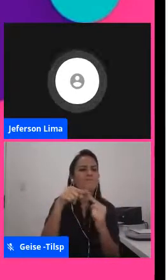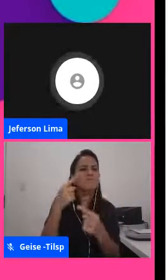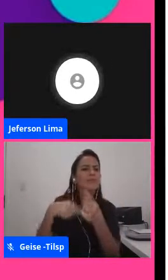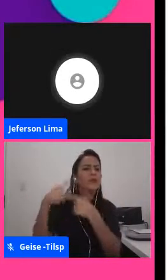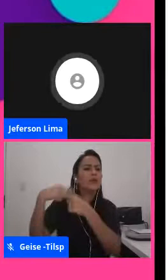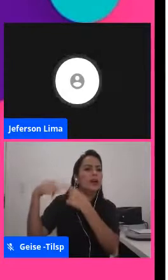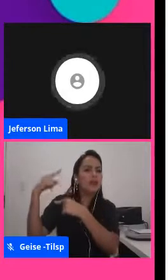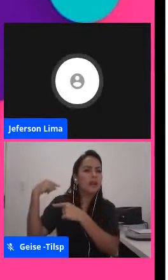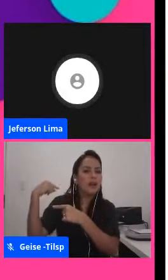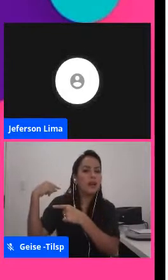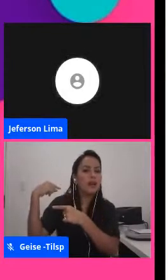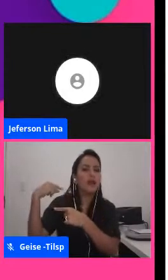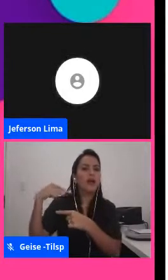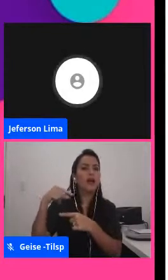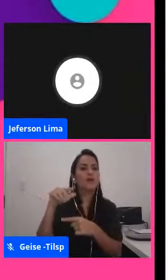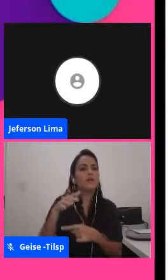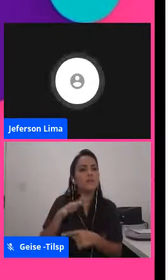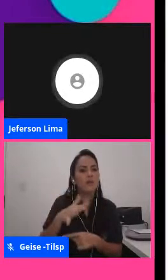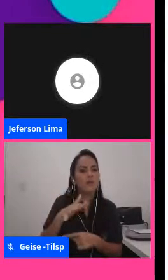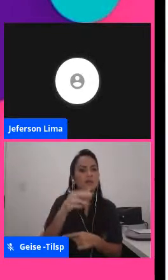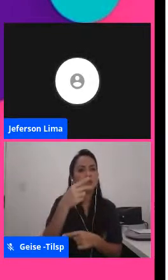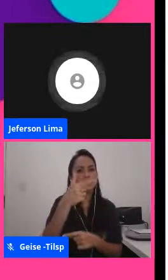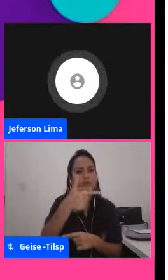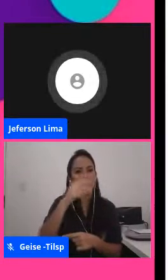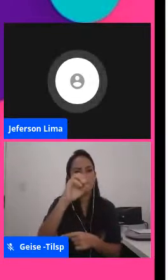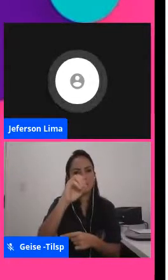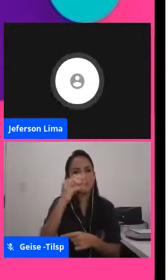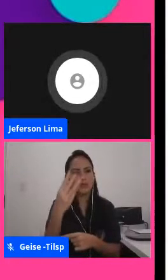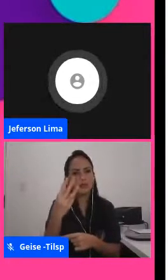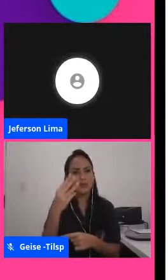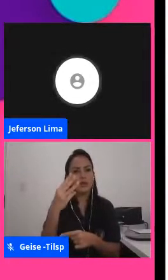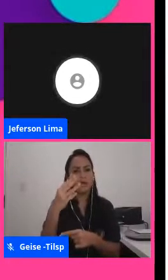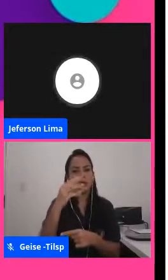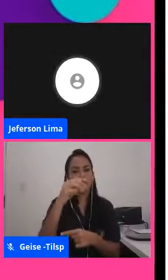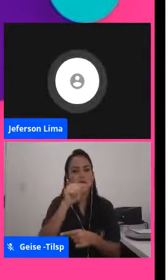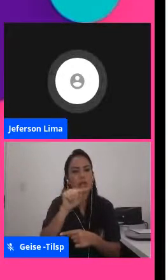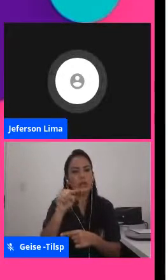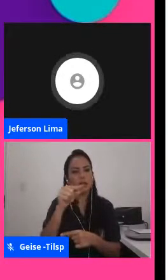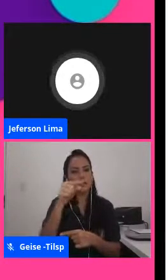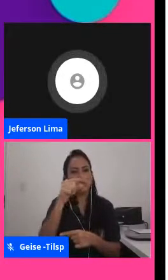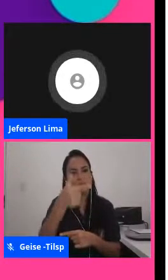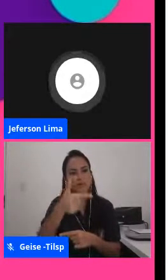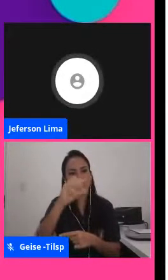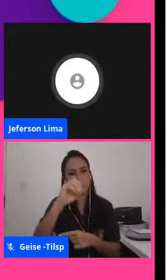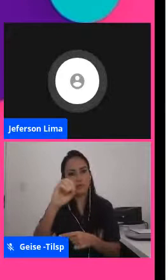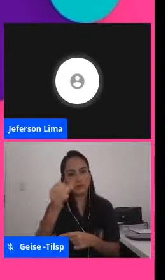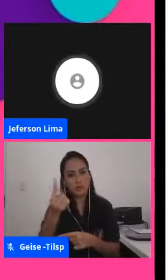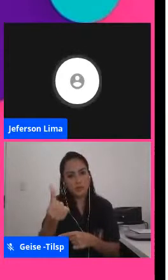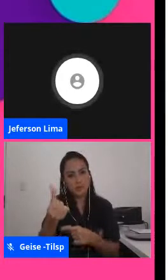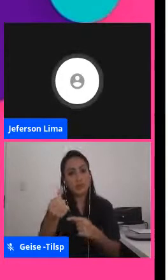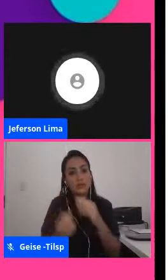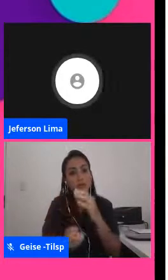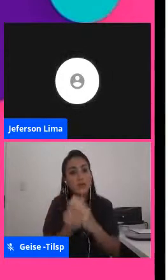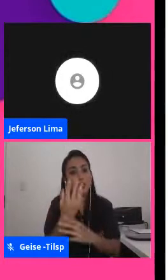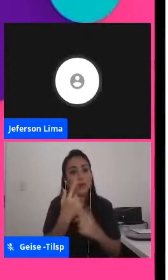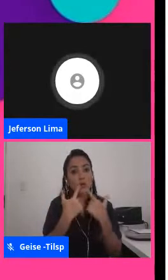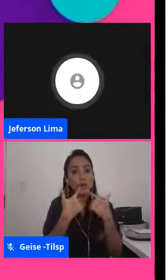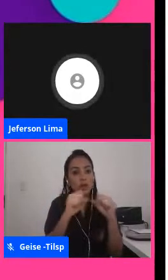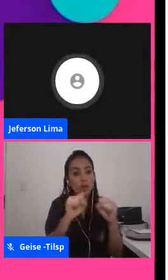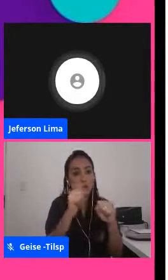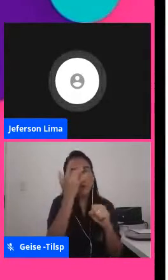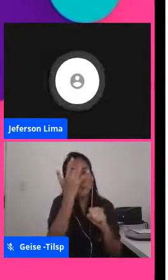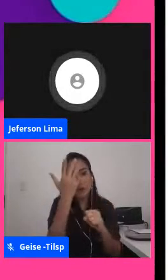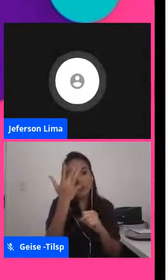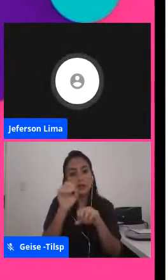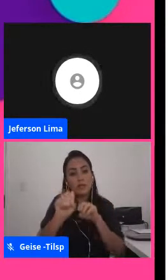O MIT, lá por volta de 2003, 2006, eles fizeram uma linguagem que visava ensinar mais facilmente a questão de programação. Não só a